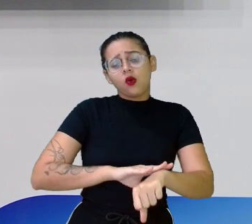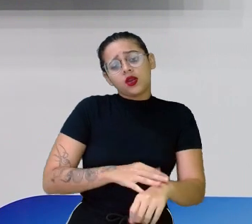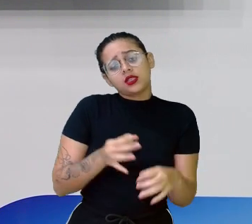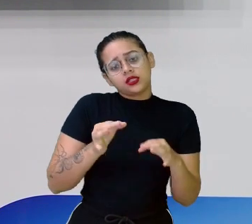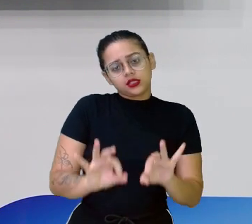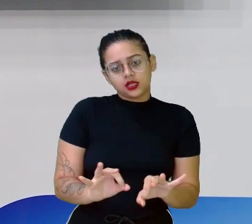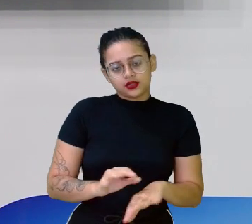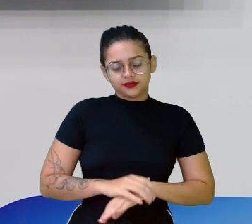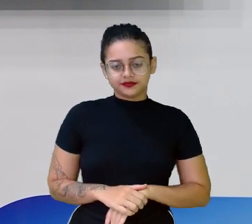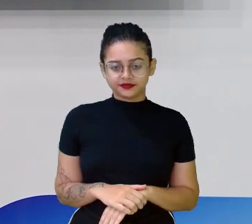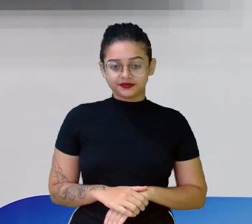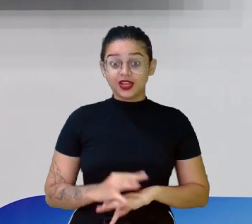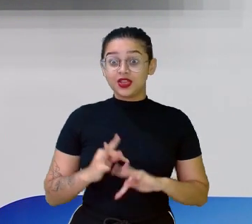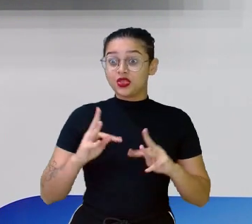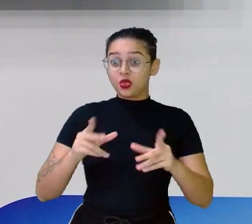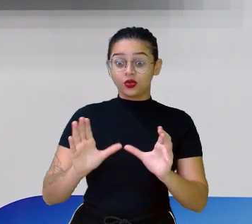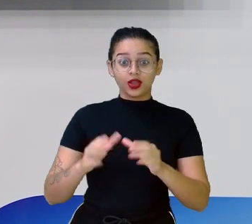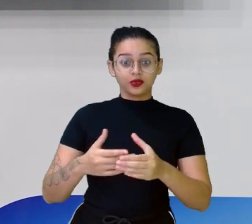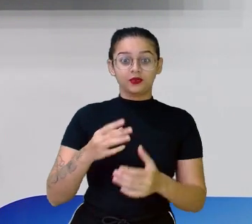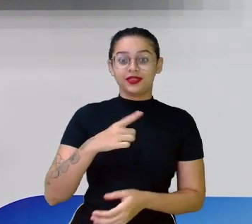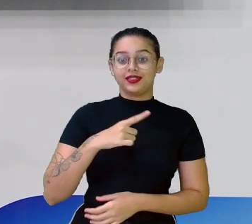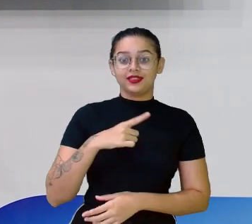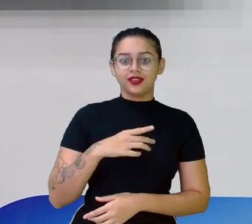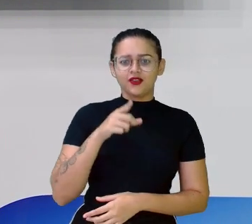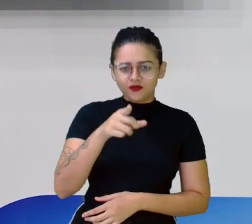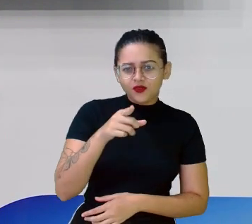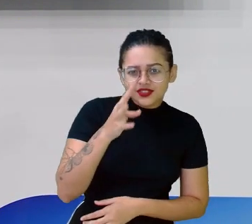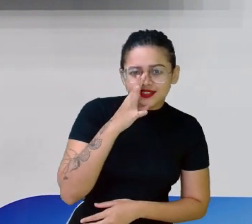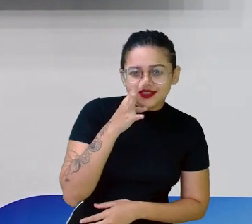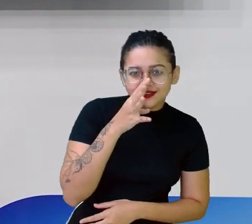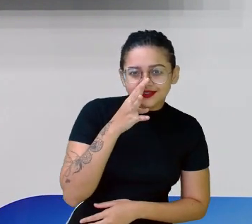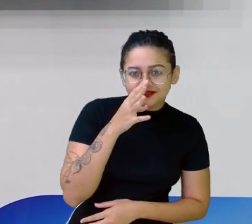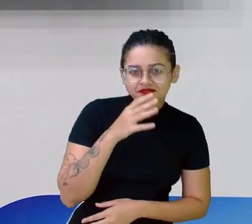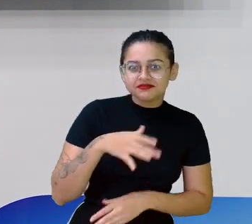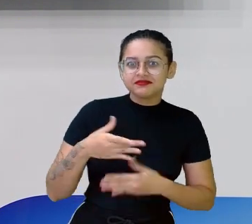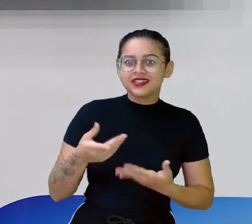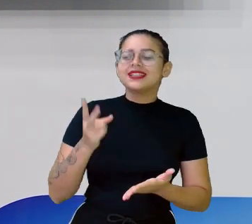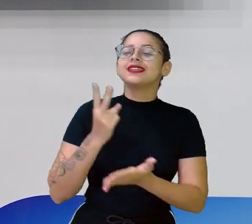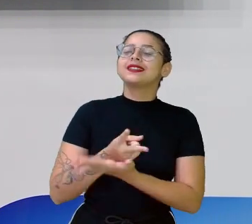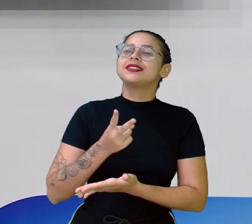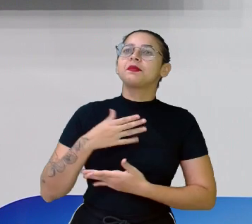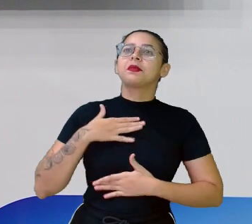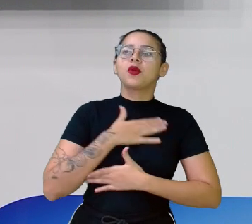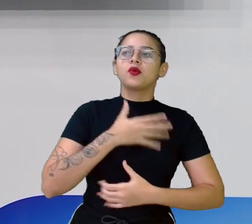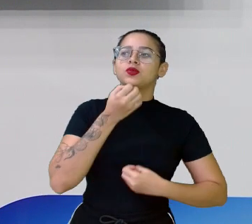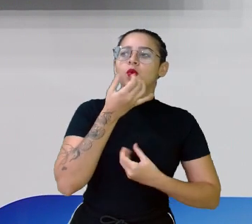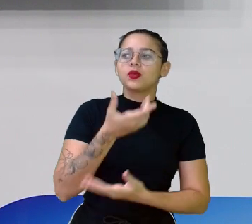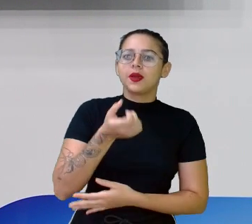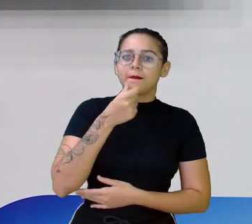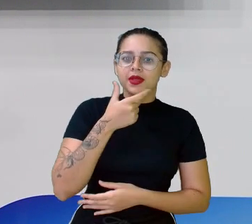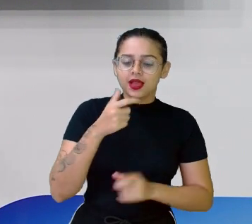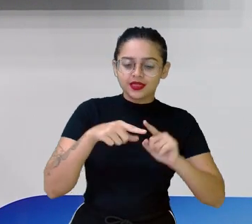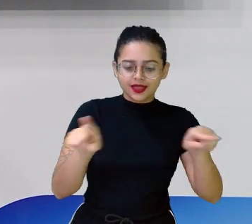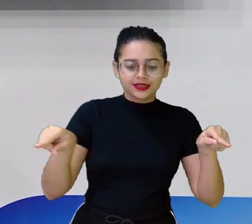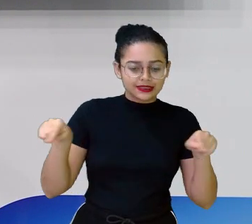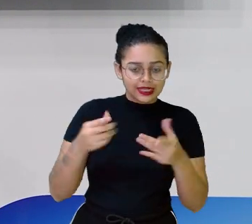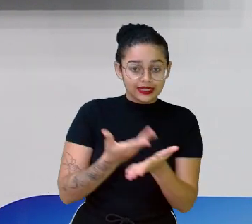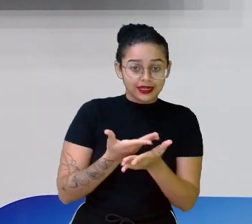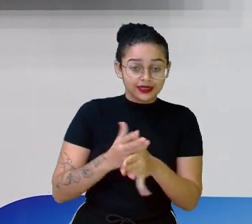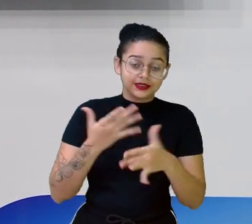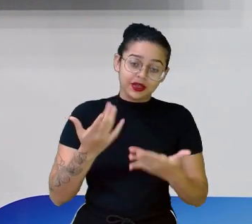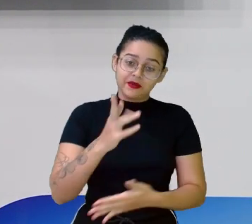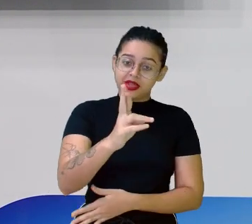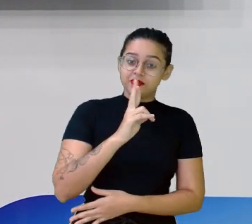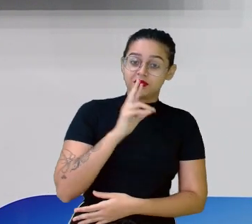toda a turma tem. Fala aí pra mim, será que é você que está me assistindo? Aquele que sempre gosta de contar uma piada na sala de aula? Então, responde para mim no